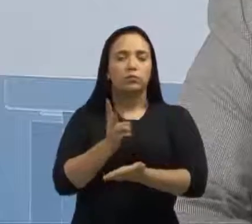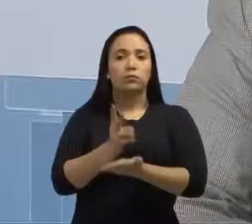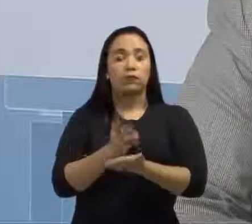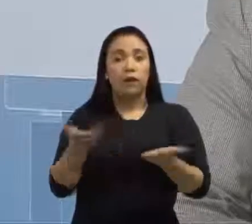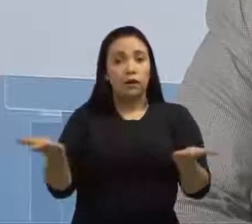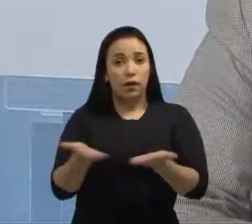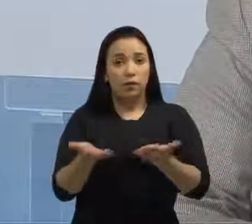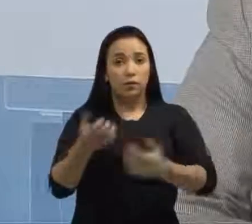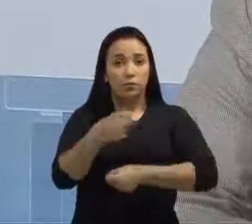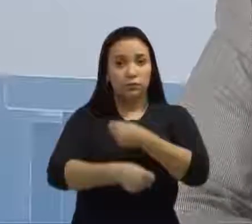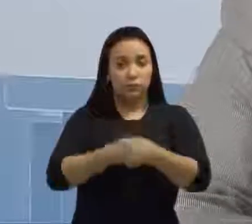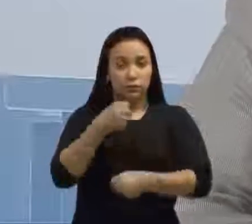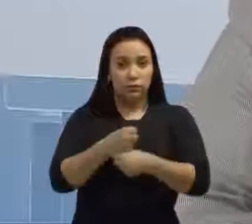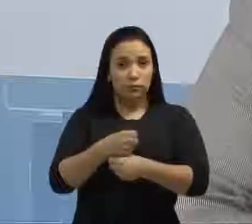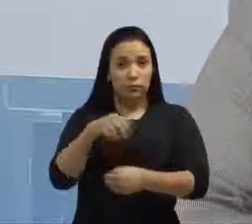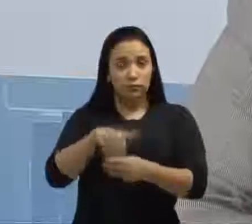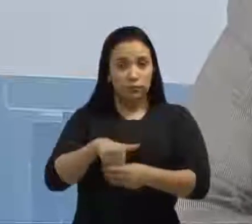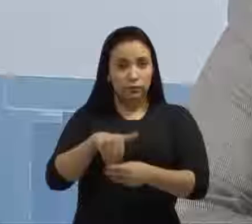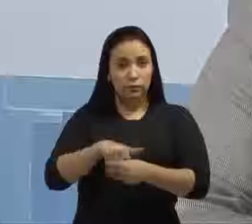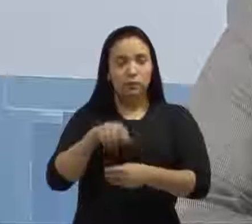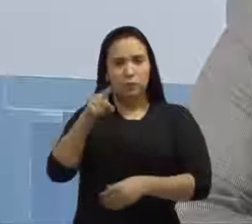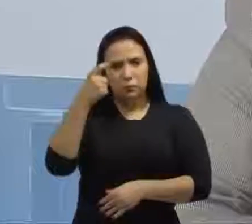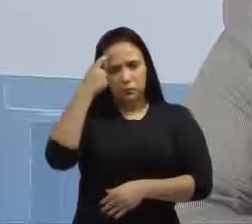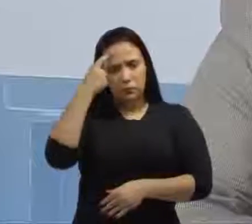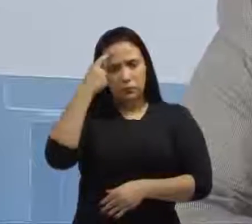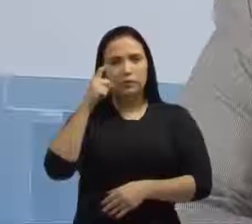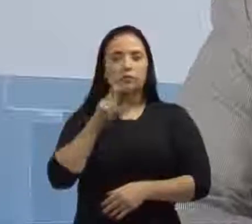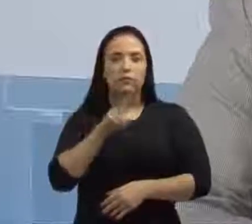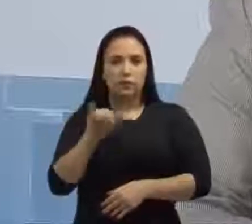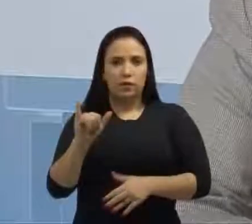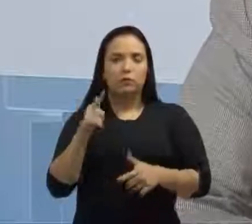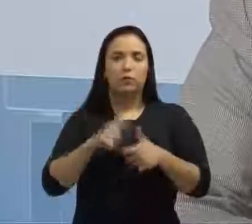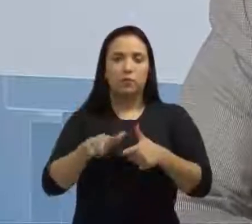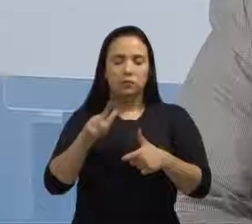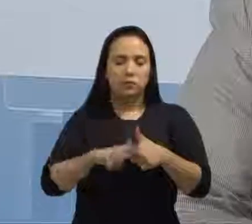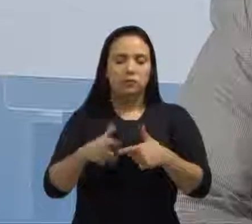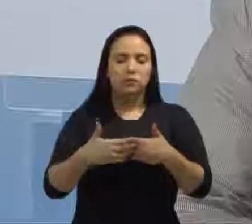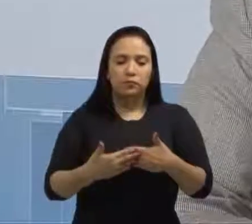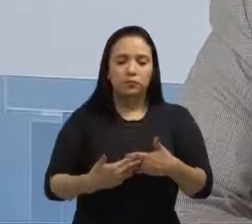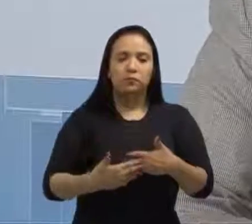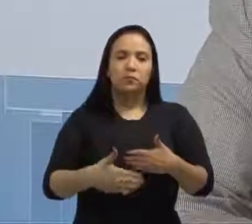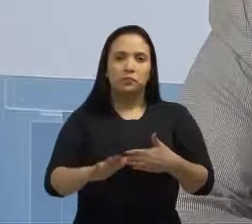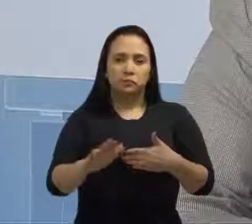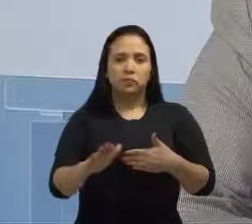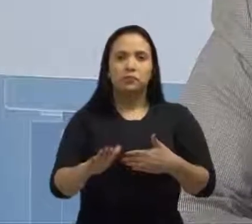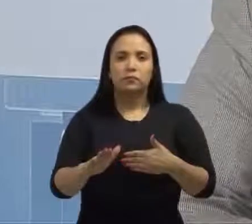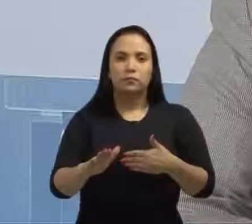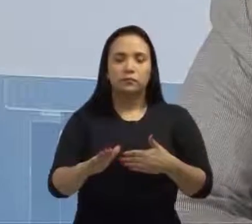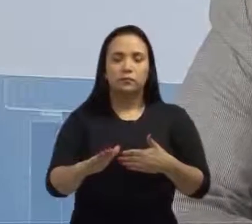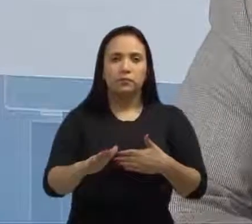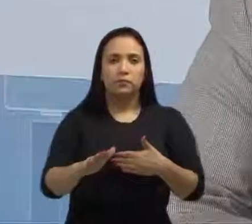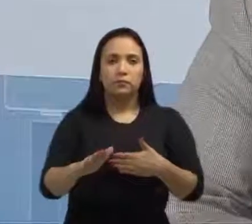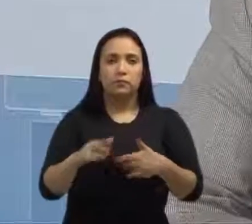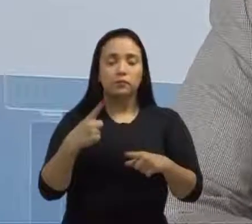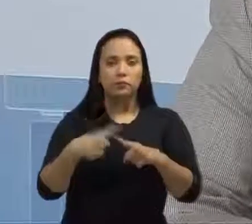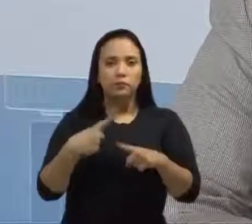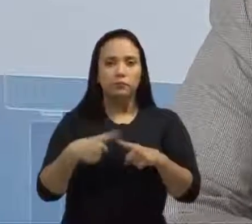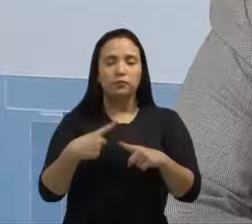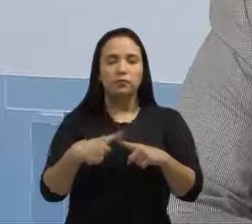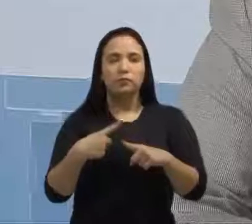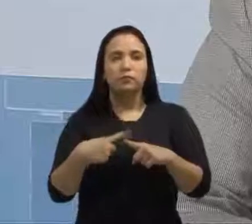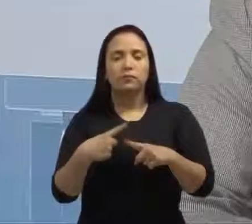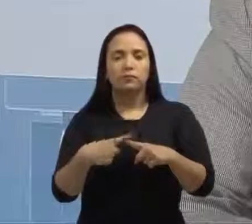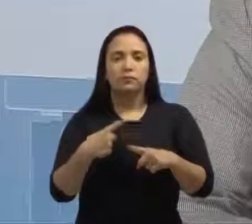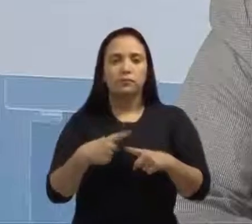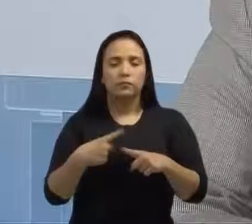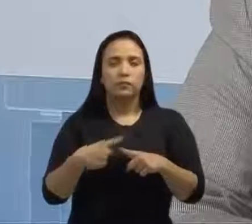pé. E isso no ano de eleição. Você imagina o tamanho da confusão que é isso, a bomba que é isso, né?